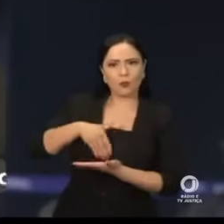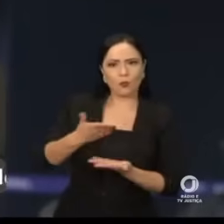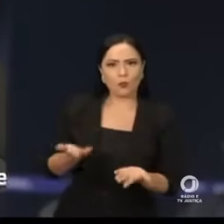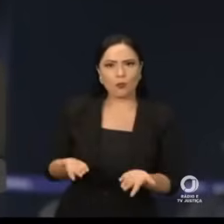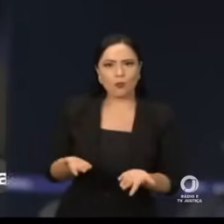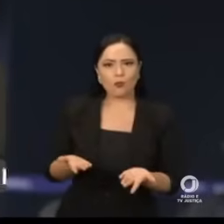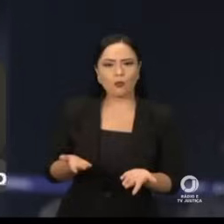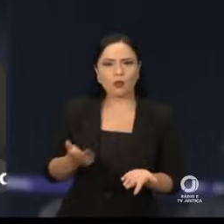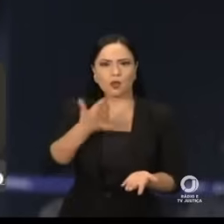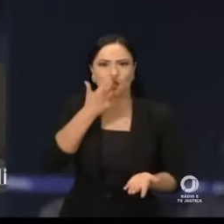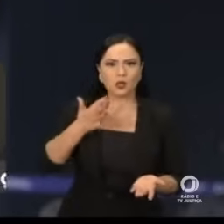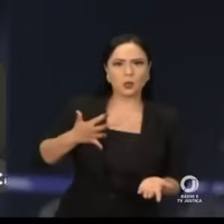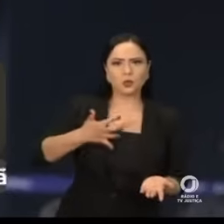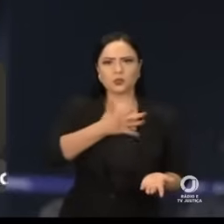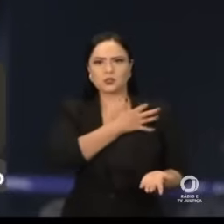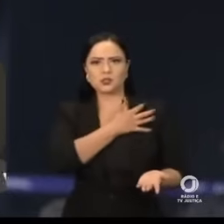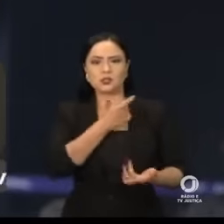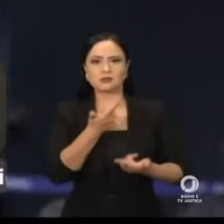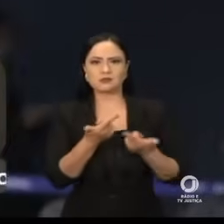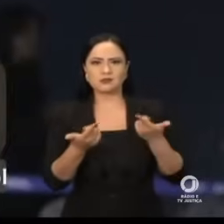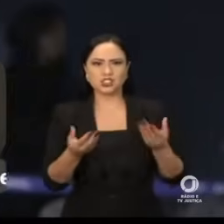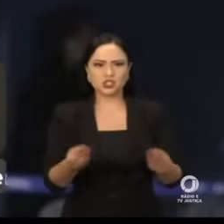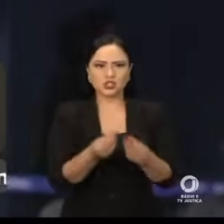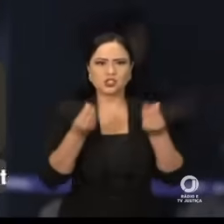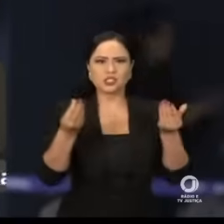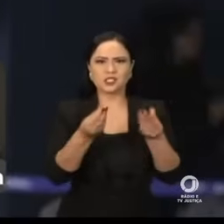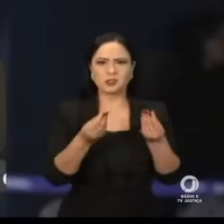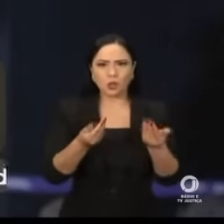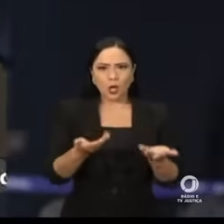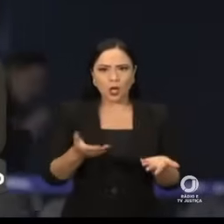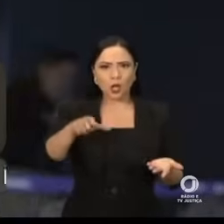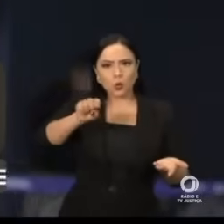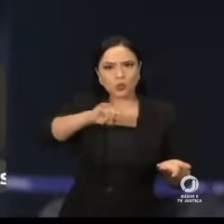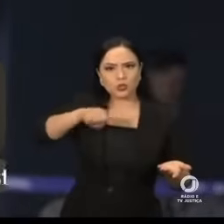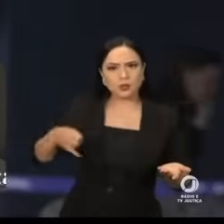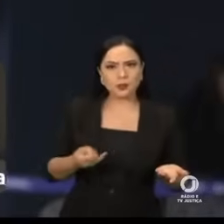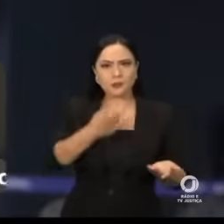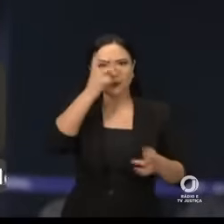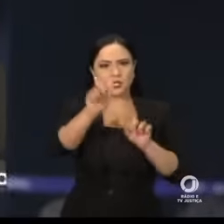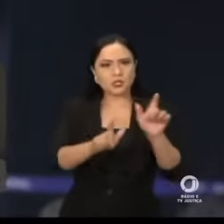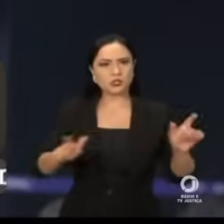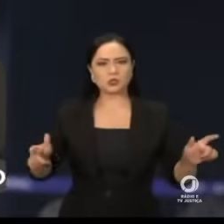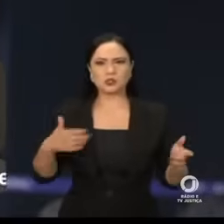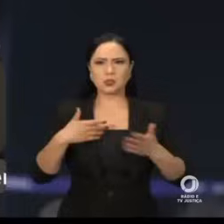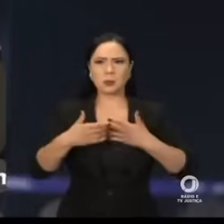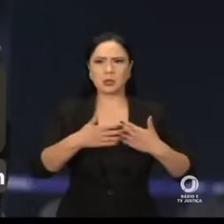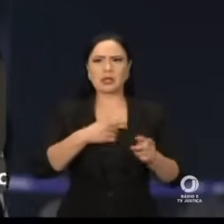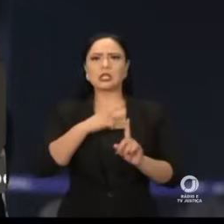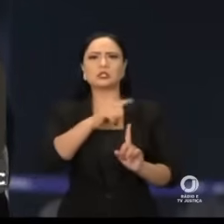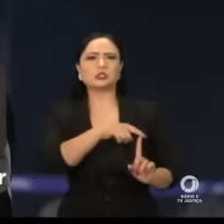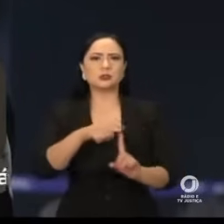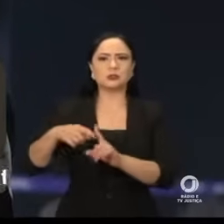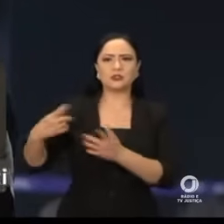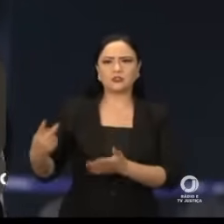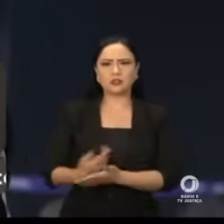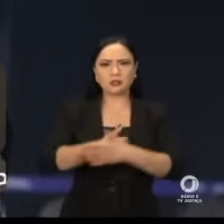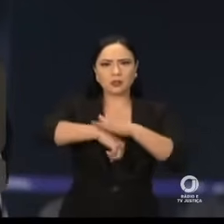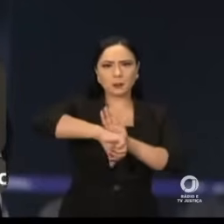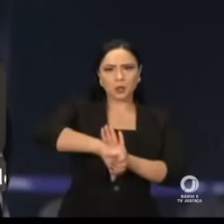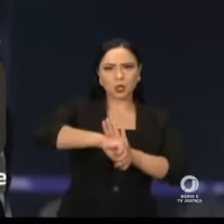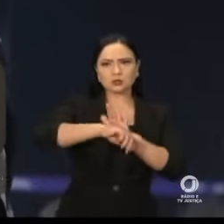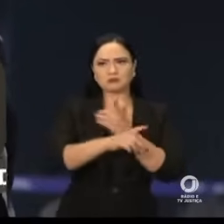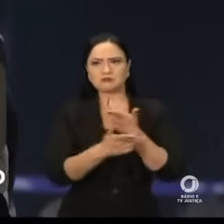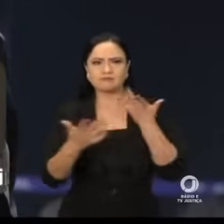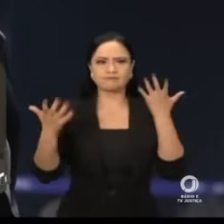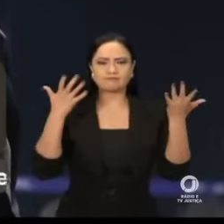está acusando de uma instigação a ato de 8 de janeiro, para pessoas indeterminadas e para fatos criminosos indeterminados.